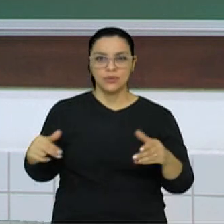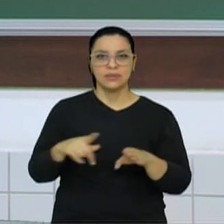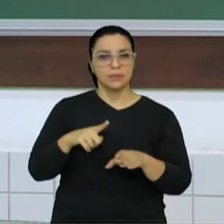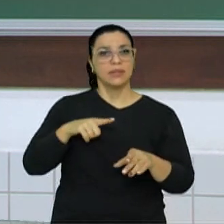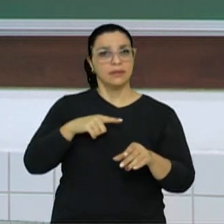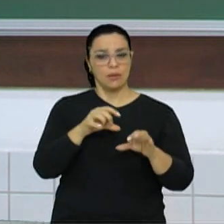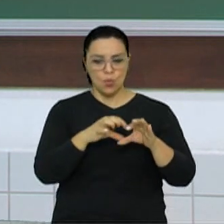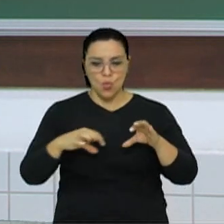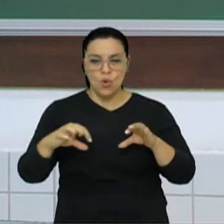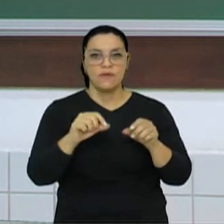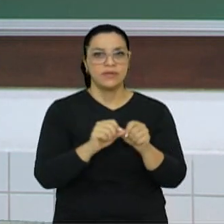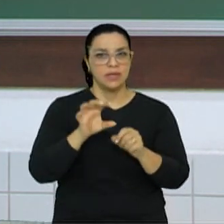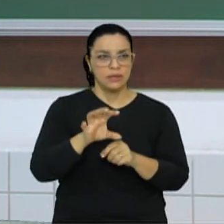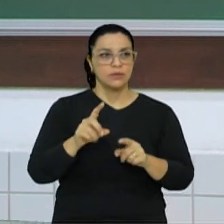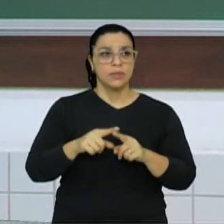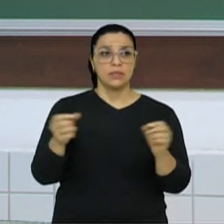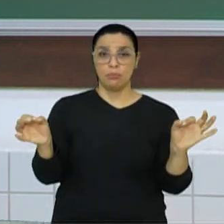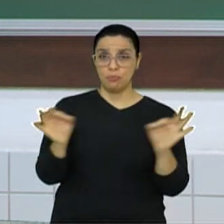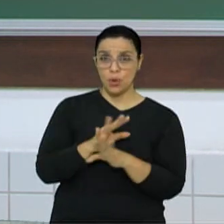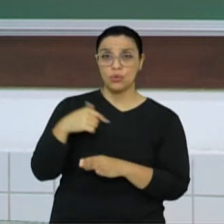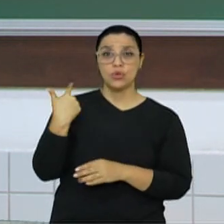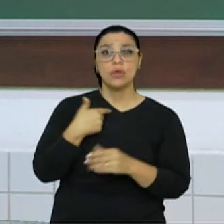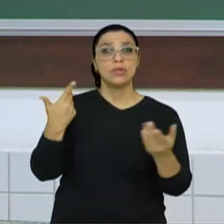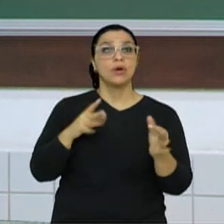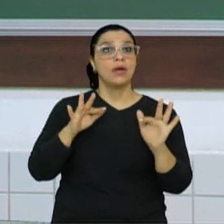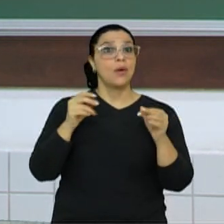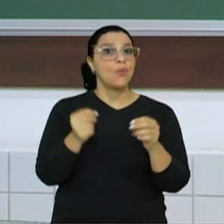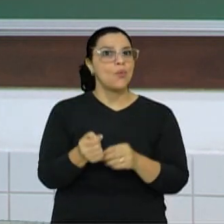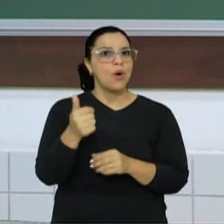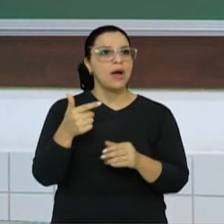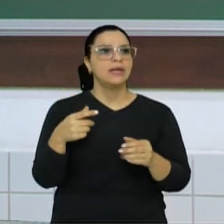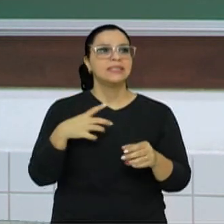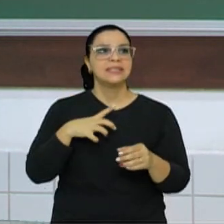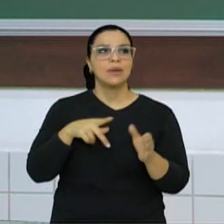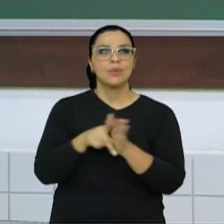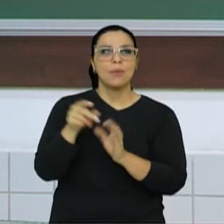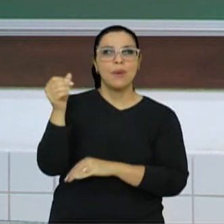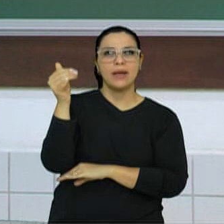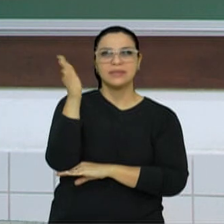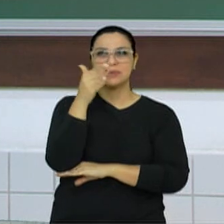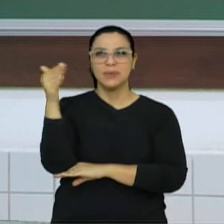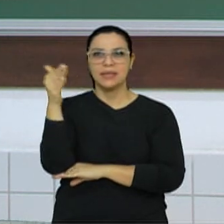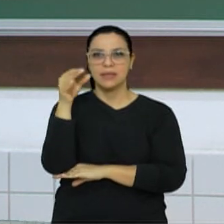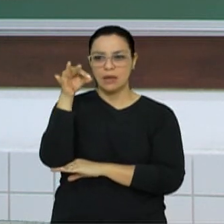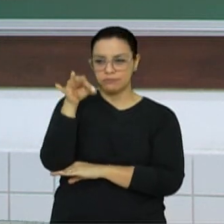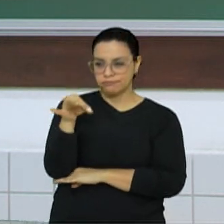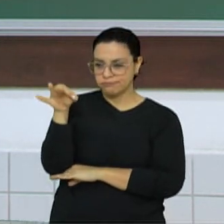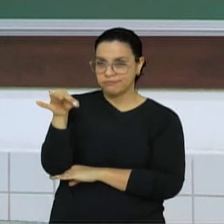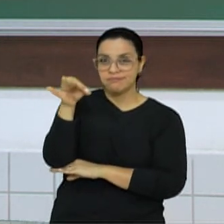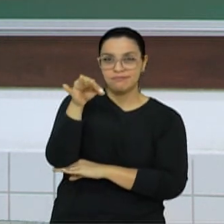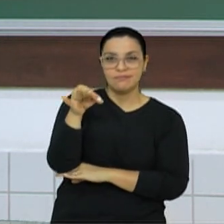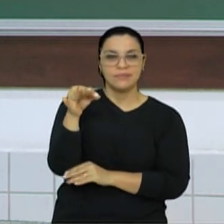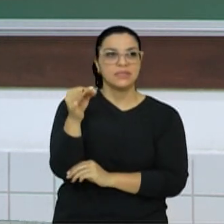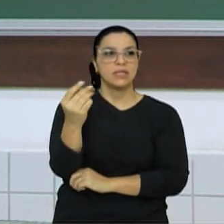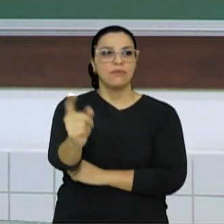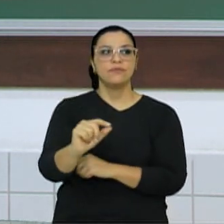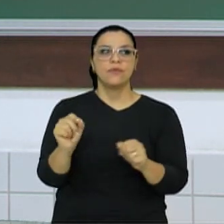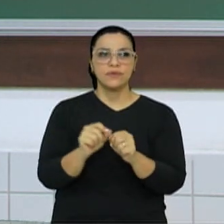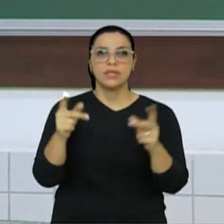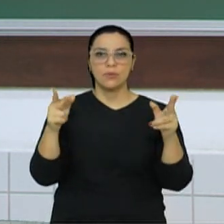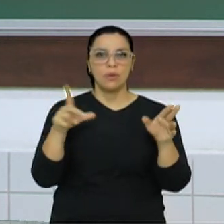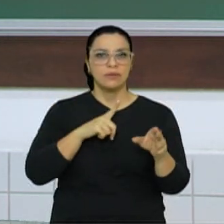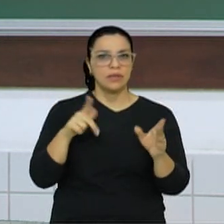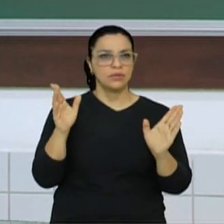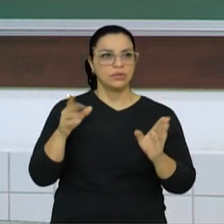beleza? Faria isso aí. Beleza, agora a gente vai para as nossas bandeirinhas que eu preparei ali para vocês. Eu vou na sequência que eu tenho